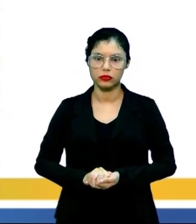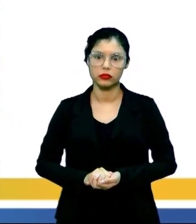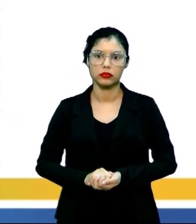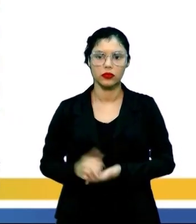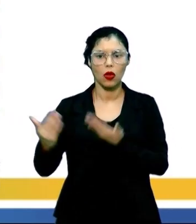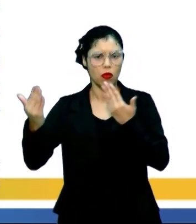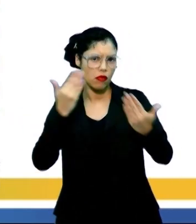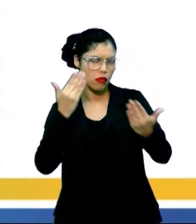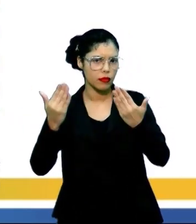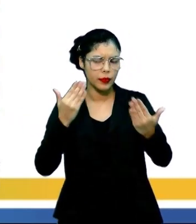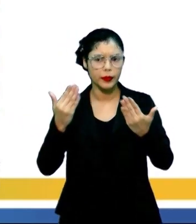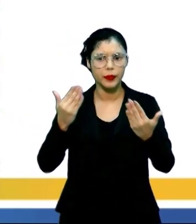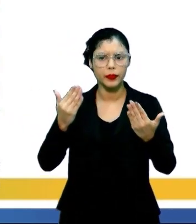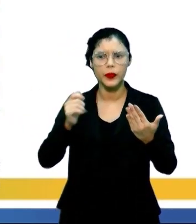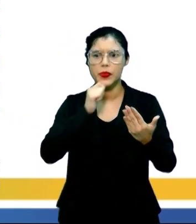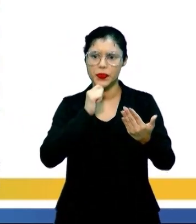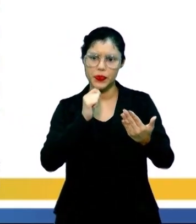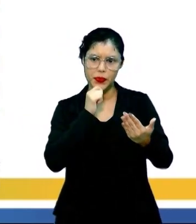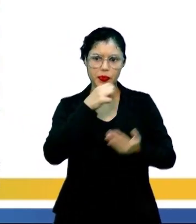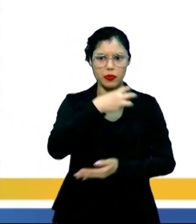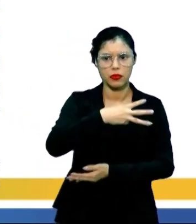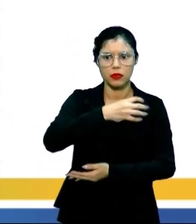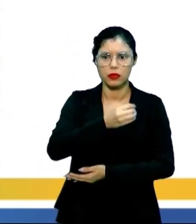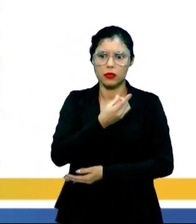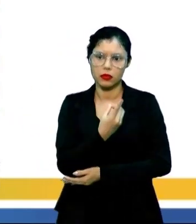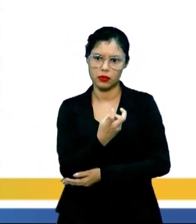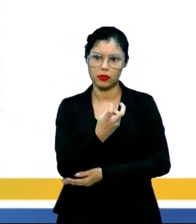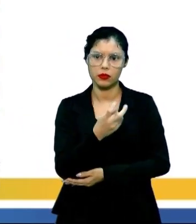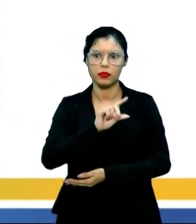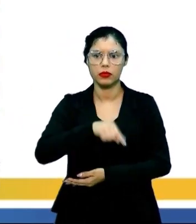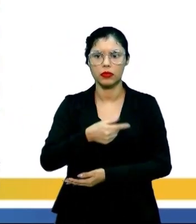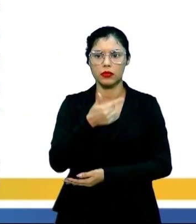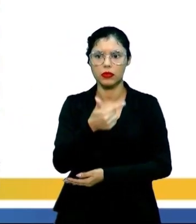250 dias, comparado com